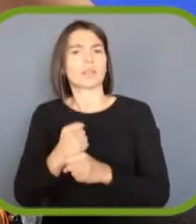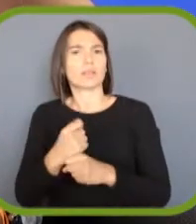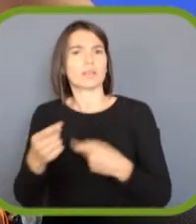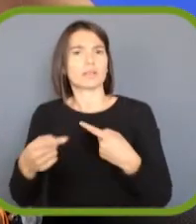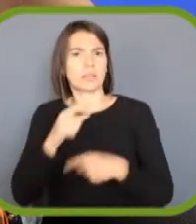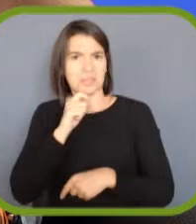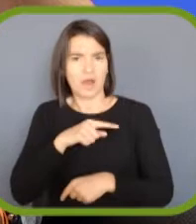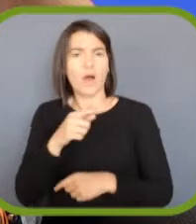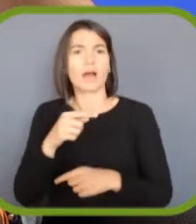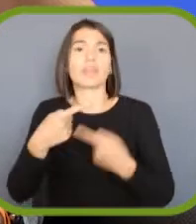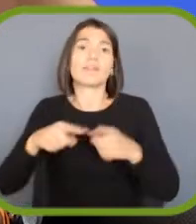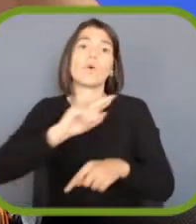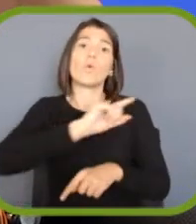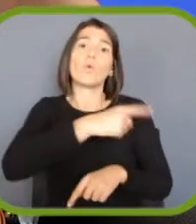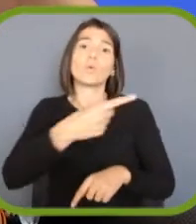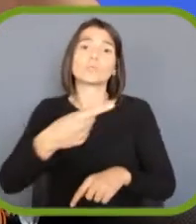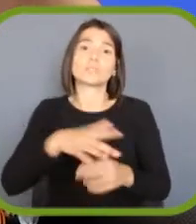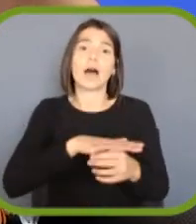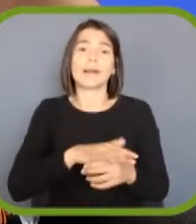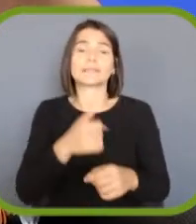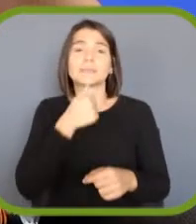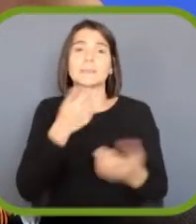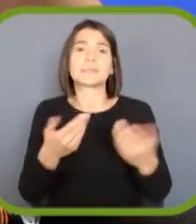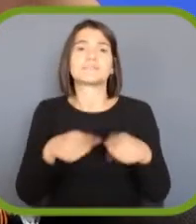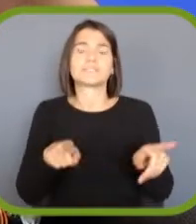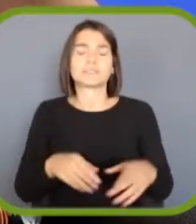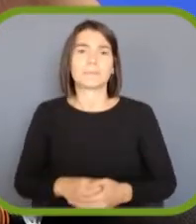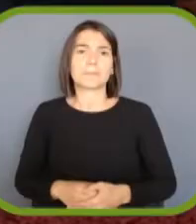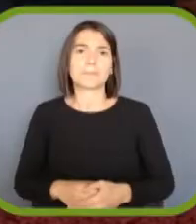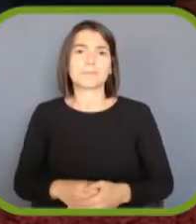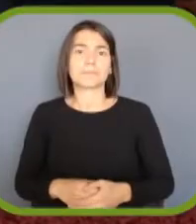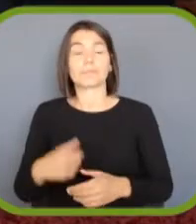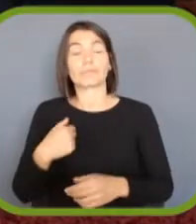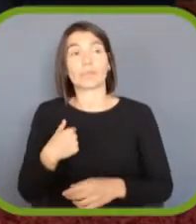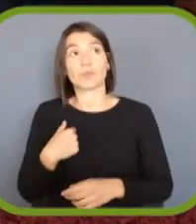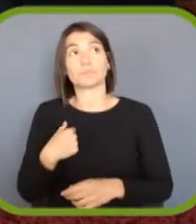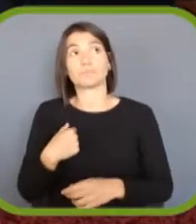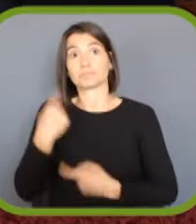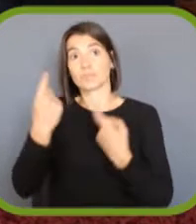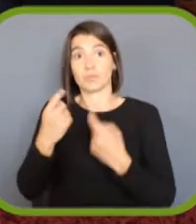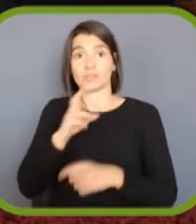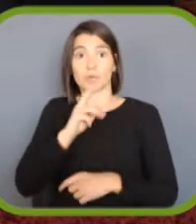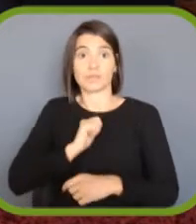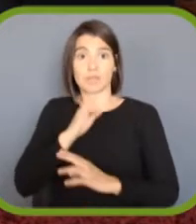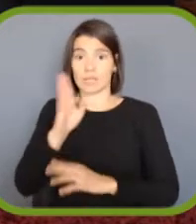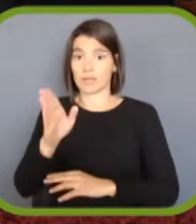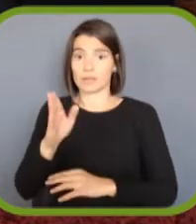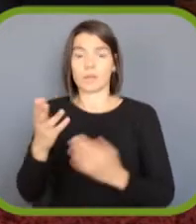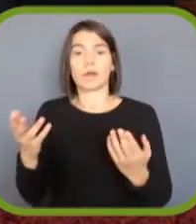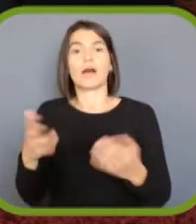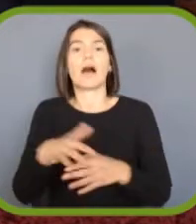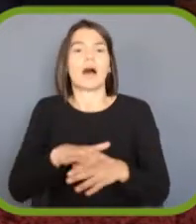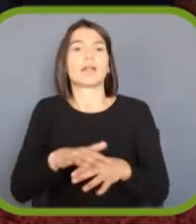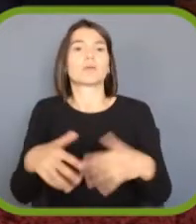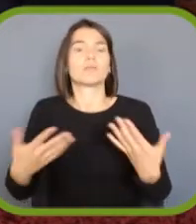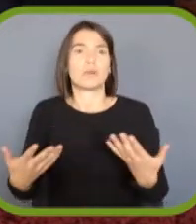modelo de 4 dias laborais? E o que é que os difere dos outros demais setores? Eu penso que, bom, a minha resposta é direta,